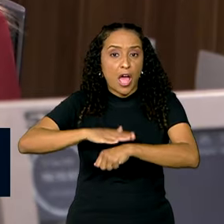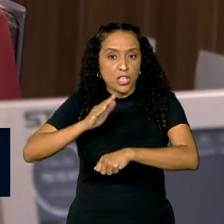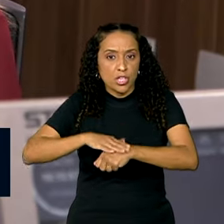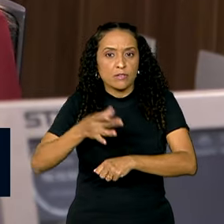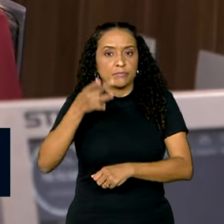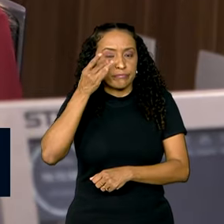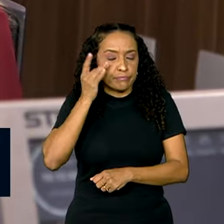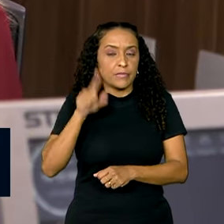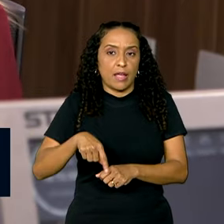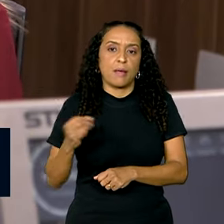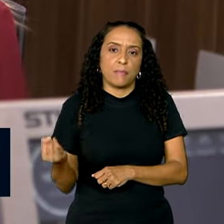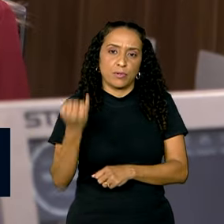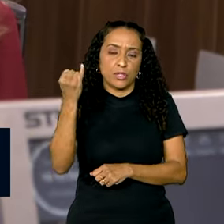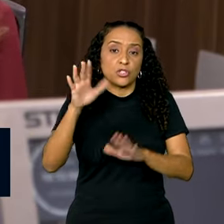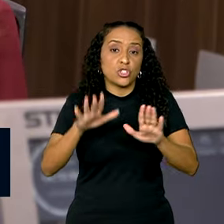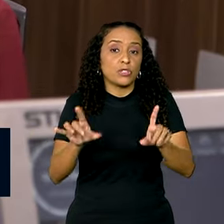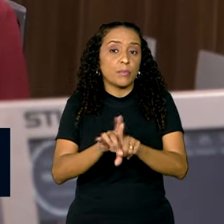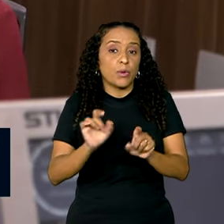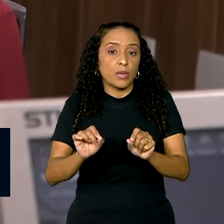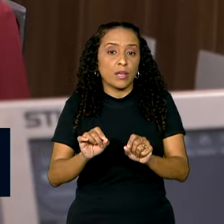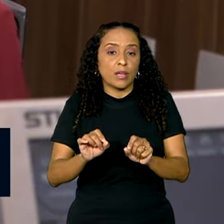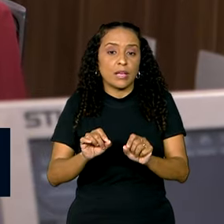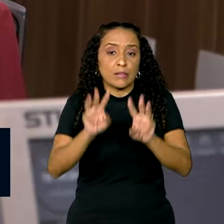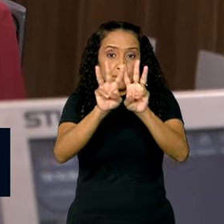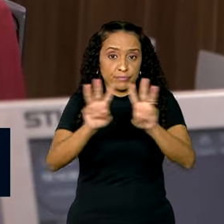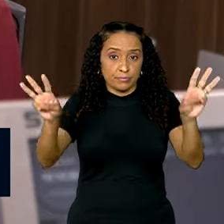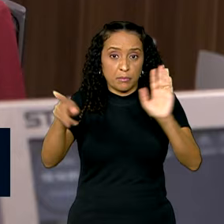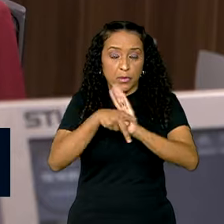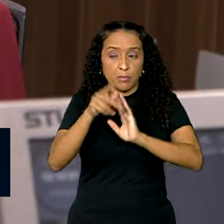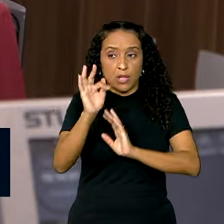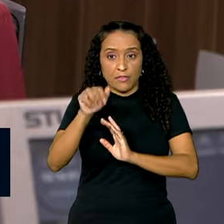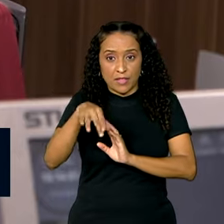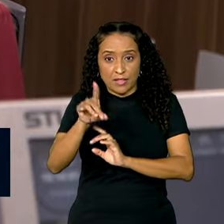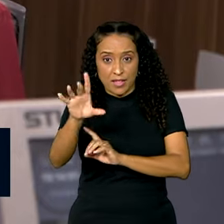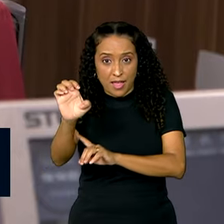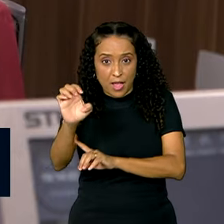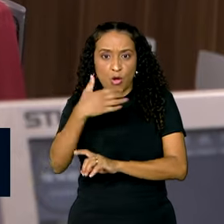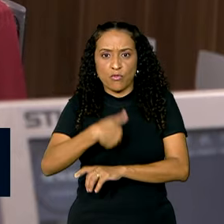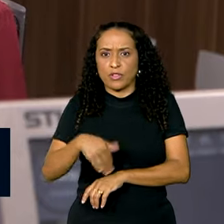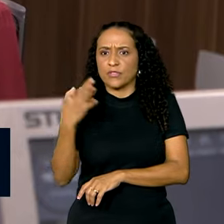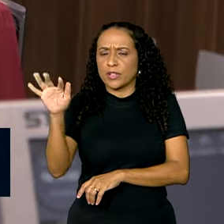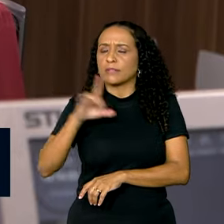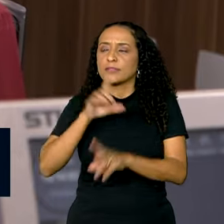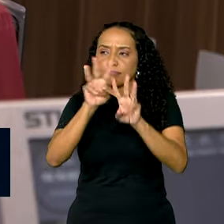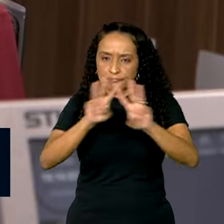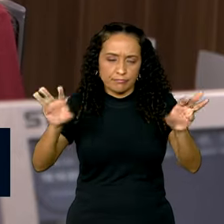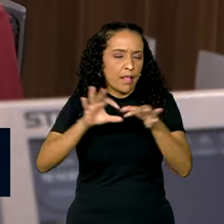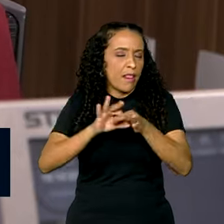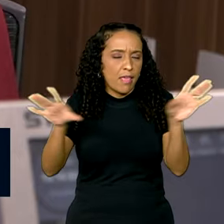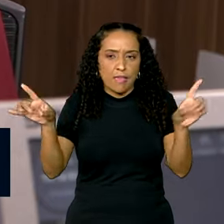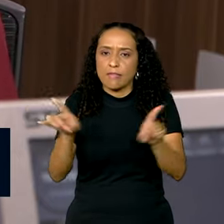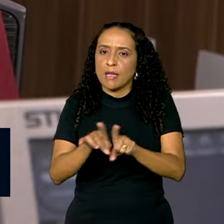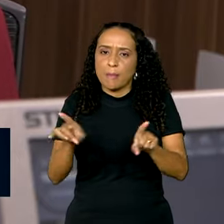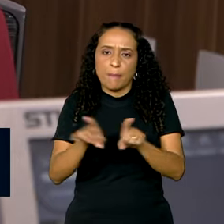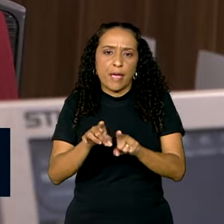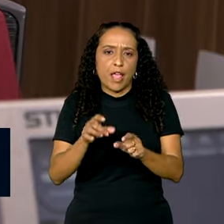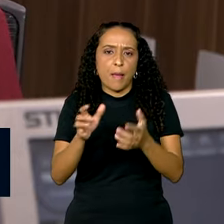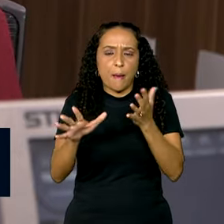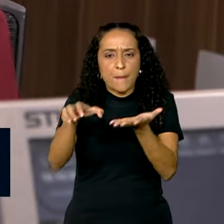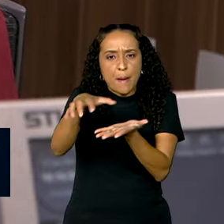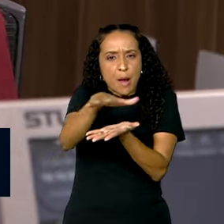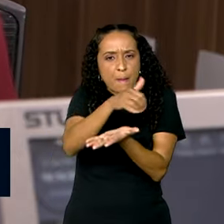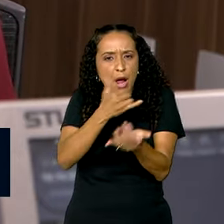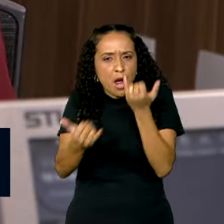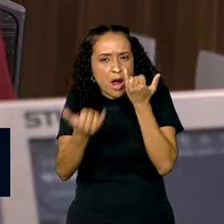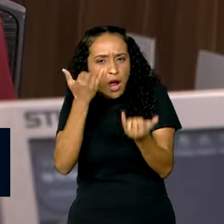presencial ela é fundamental mas também site do fnd o governo federal tem sites que disp disponibilizam e dados com